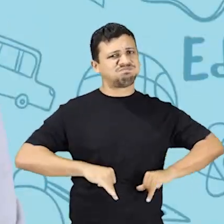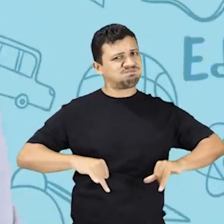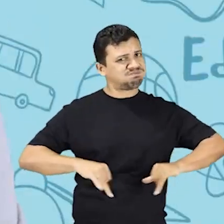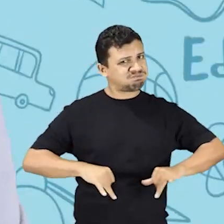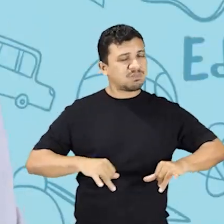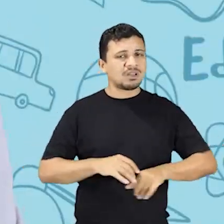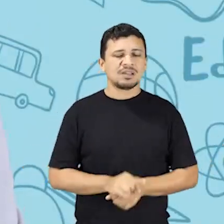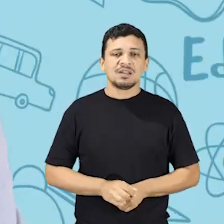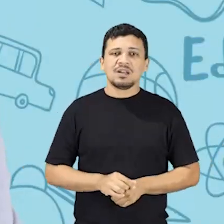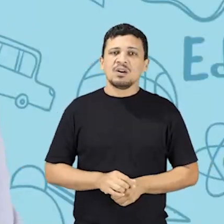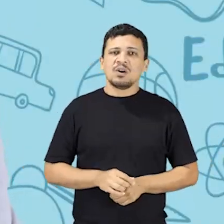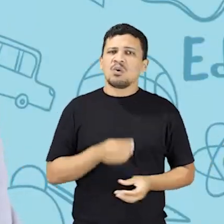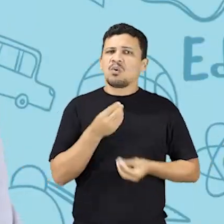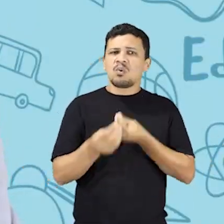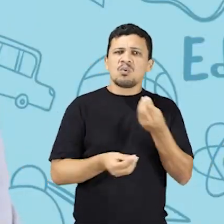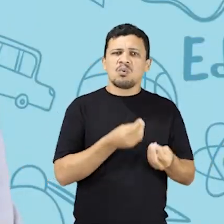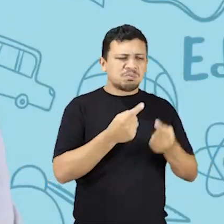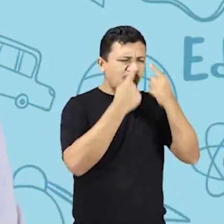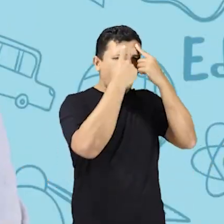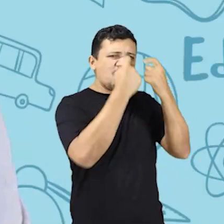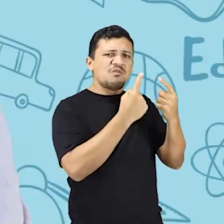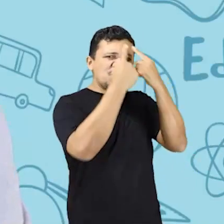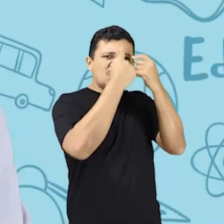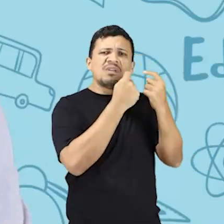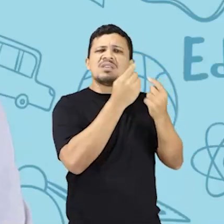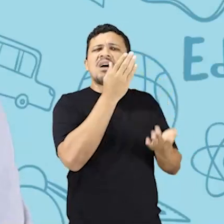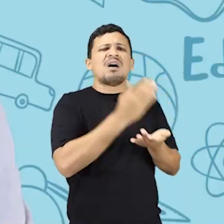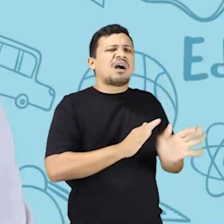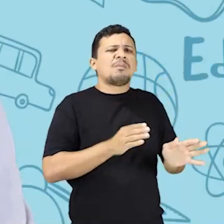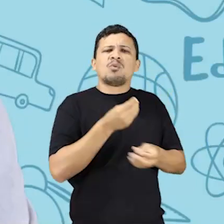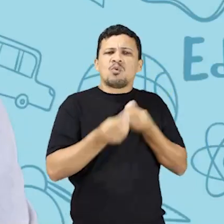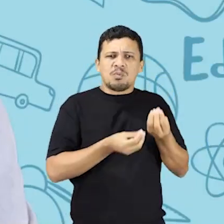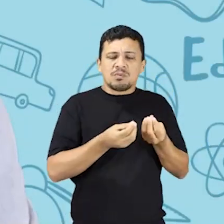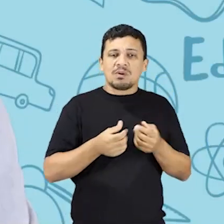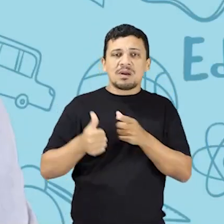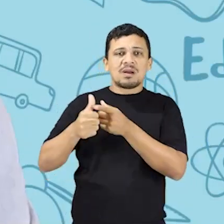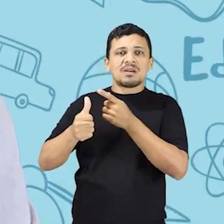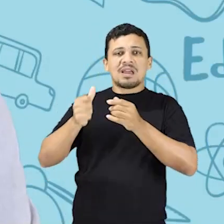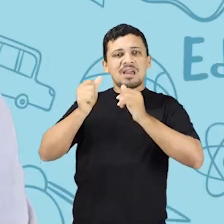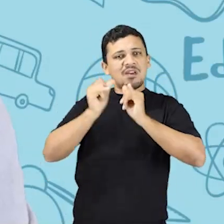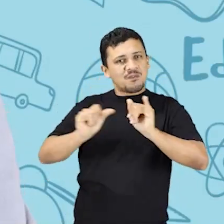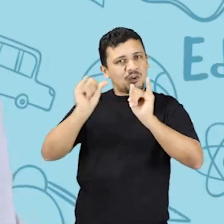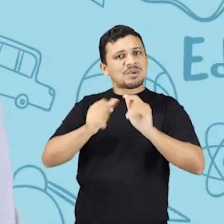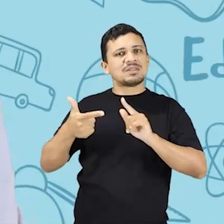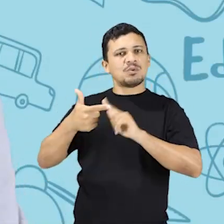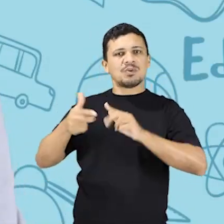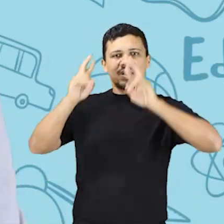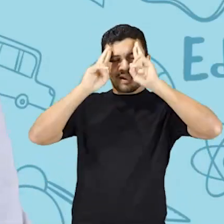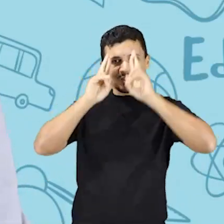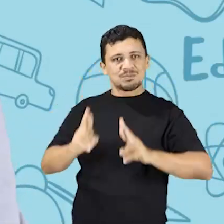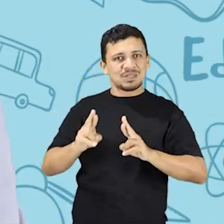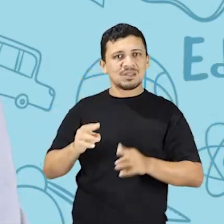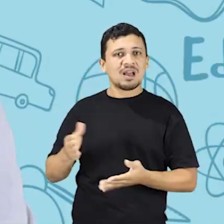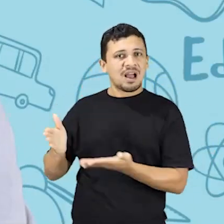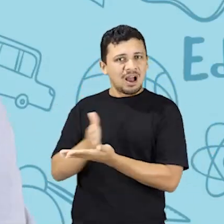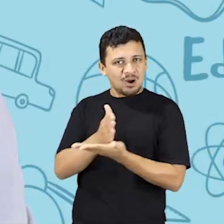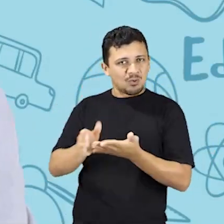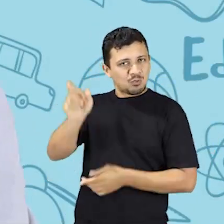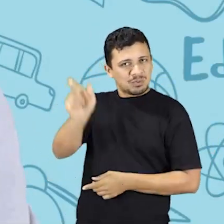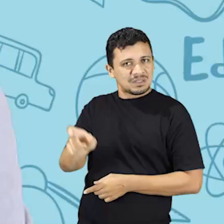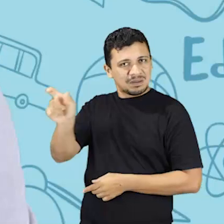para combater toda e qualquer violência, a informação e o respeito. Conheça agora alguns nomes